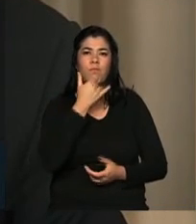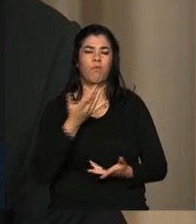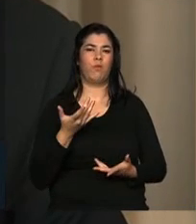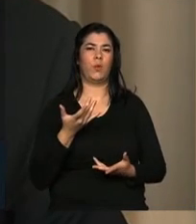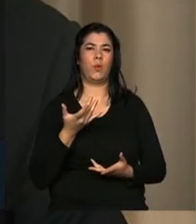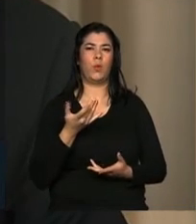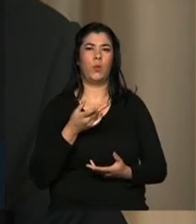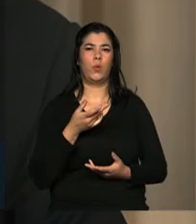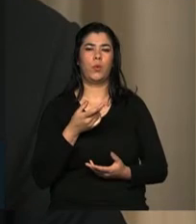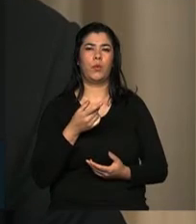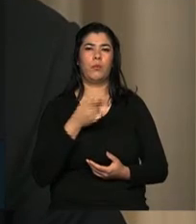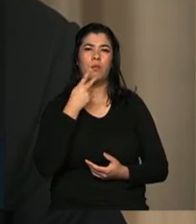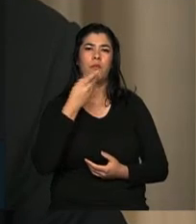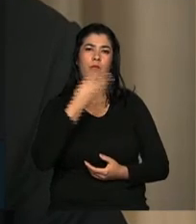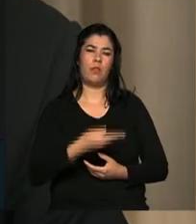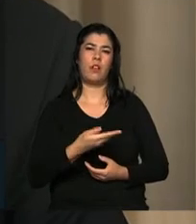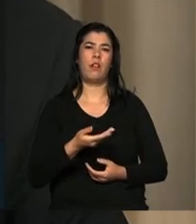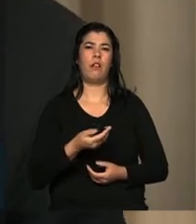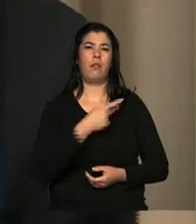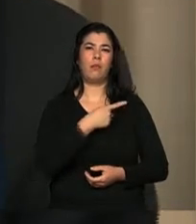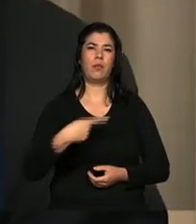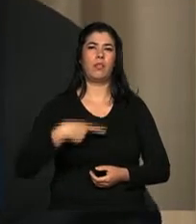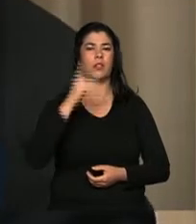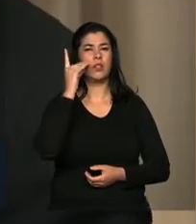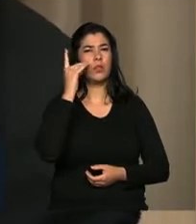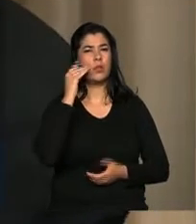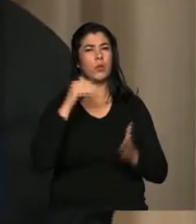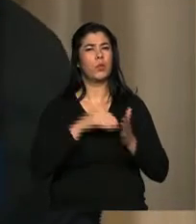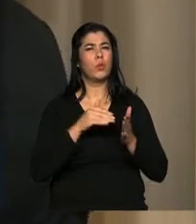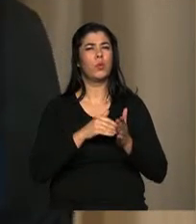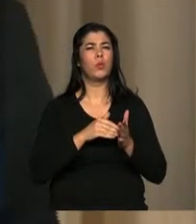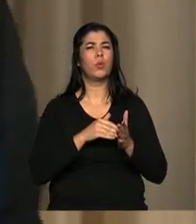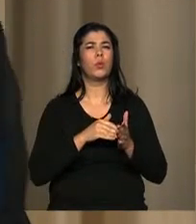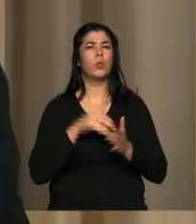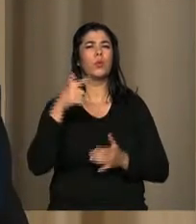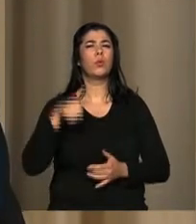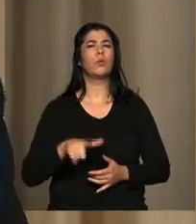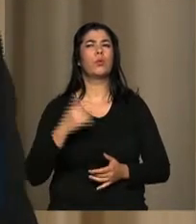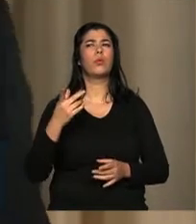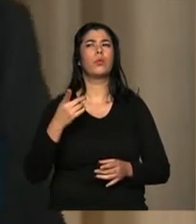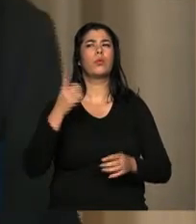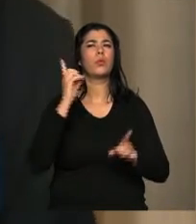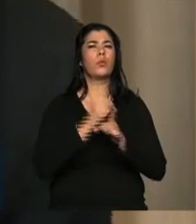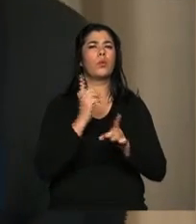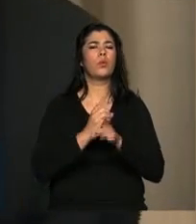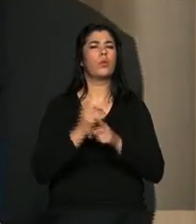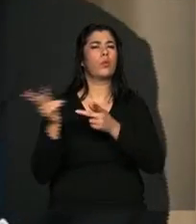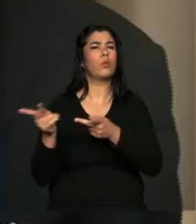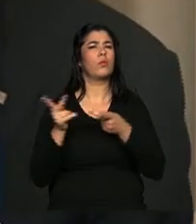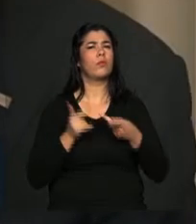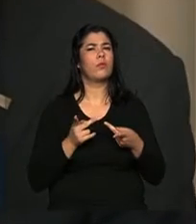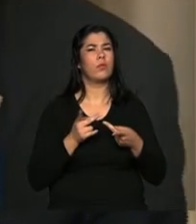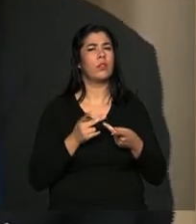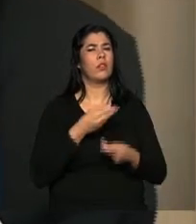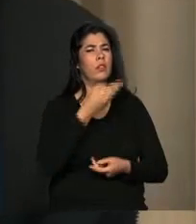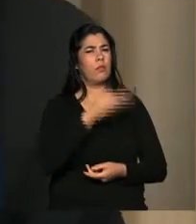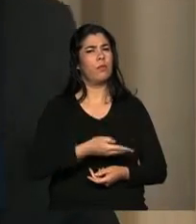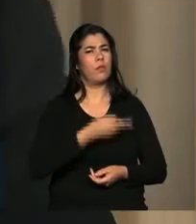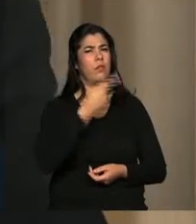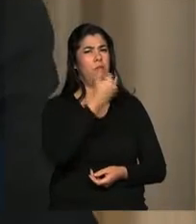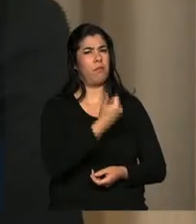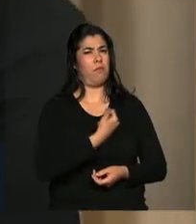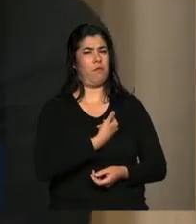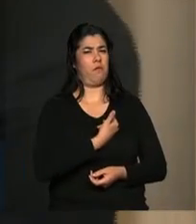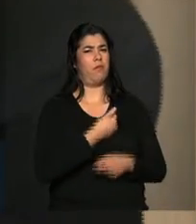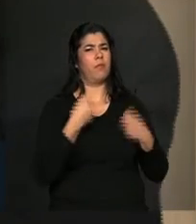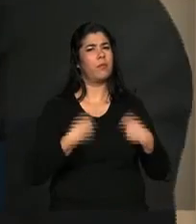por citá-la, mas a última vez que falamos da sua visita, enquanto estávamos olhando os detalhes, a senhora disse que tinha que